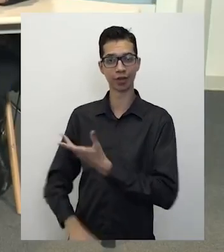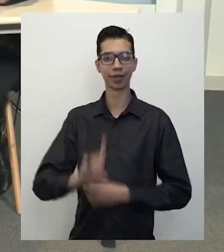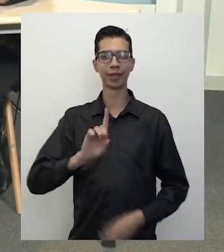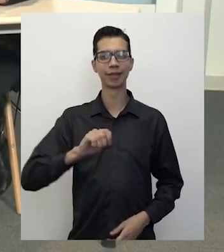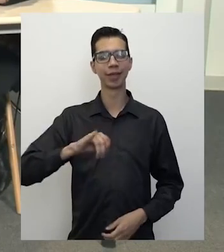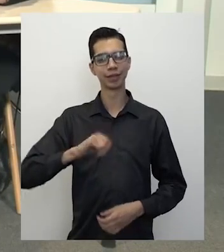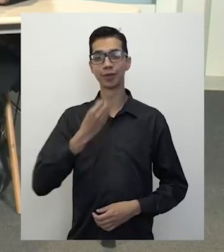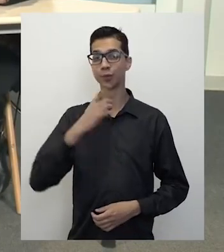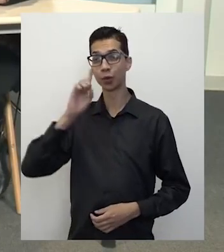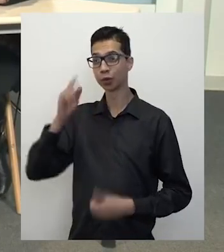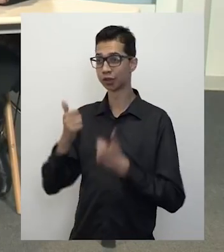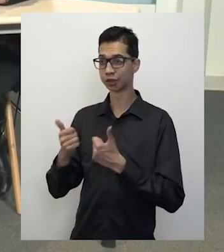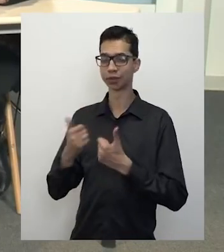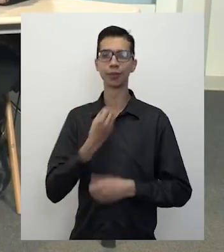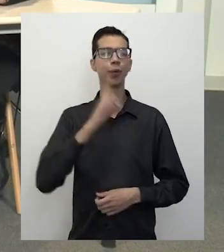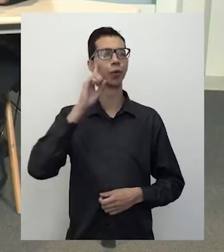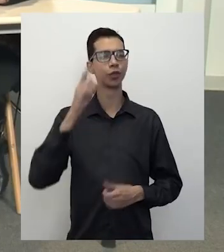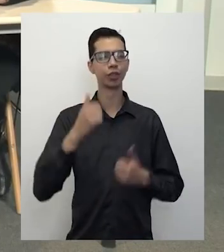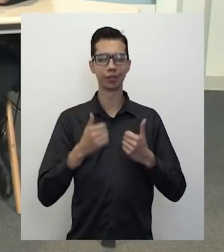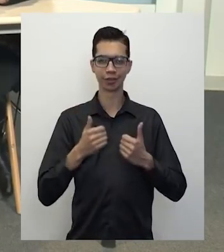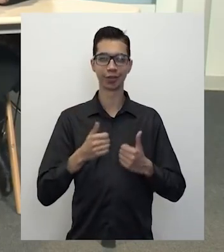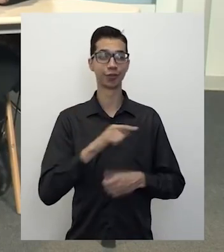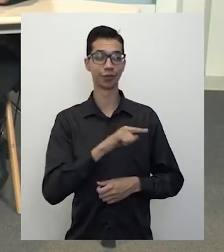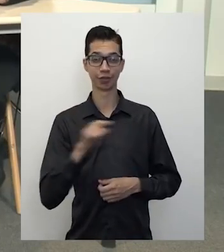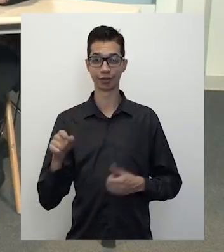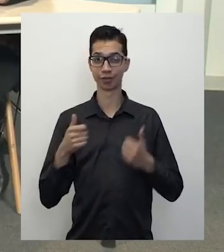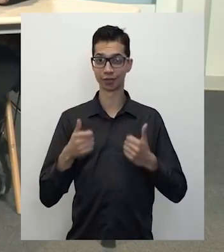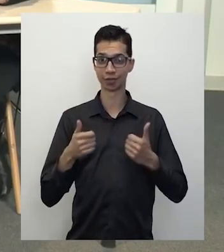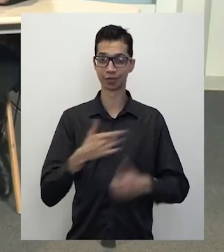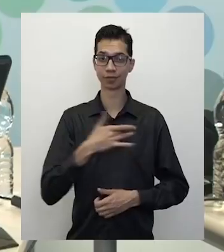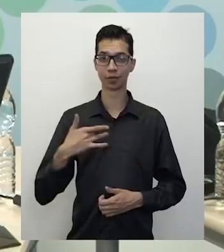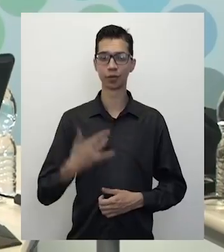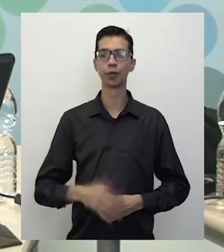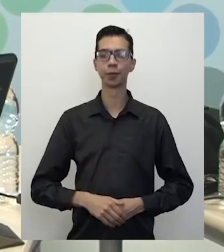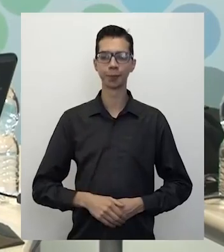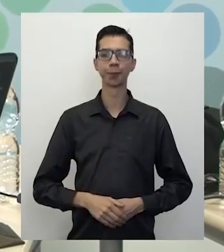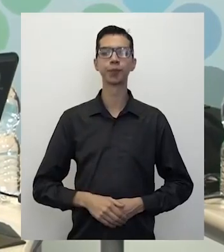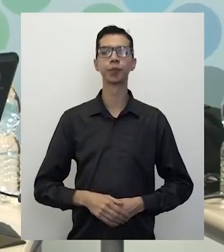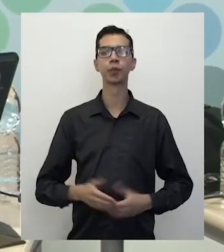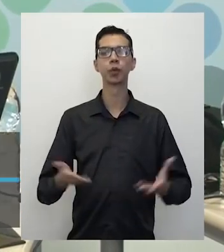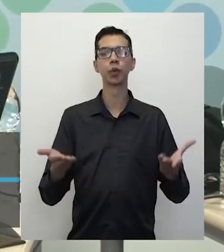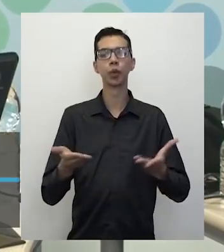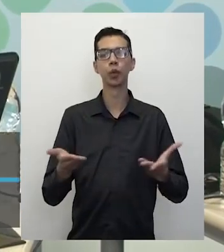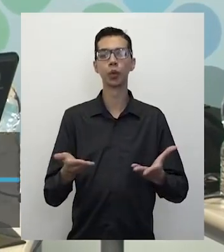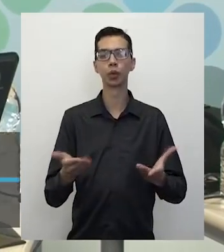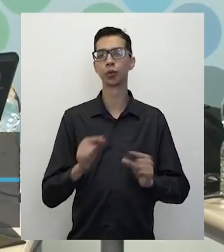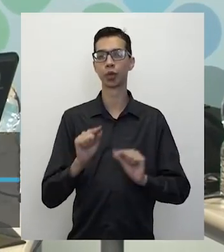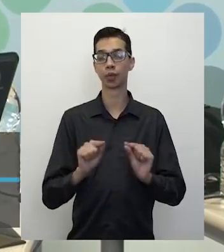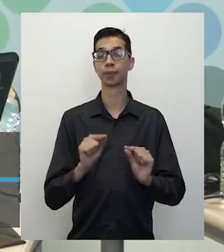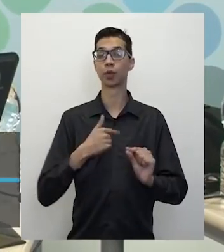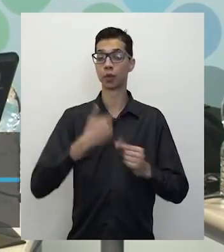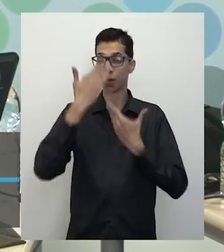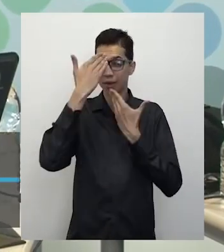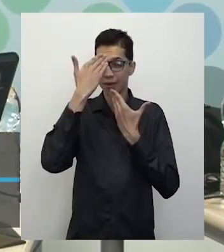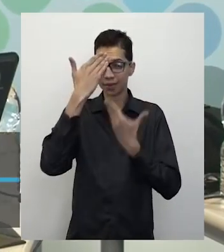você? Tudo bom. Tudo bem com vocês, alunos? Como vocês estão? Hoje a gente não vai começar com um beijo logo cedo, mas eu queria agradecer